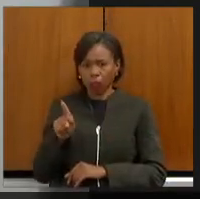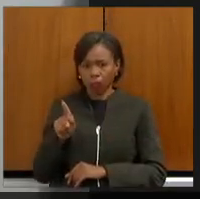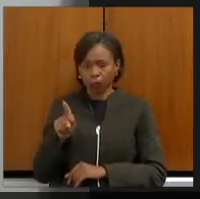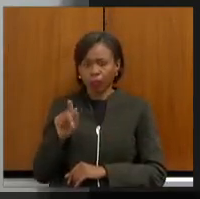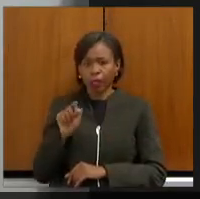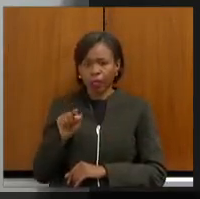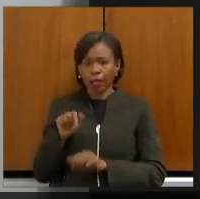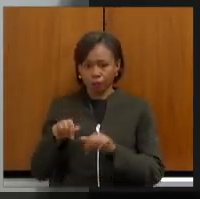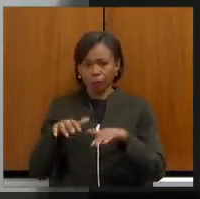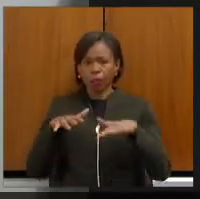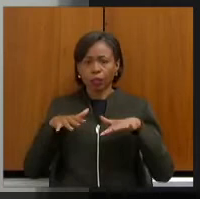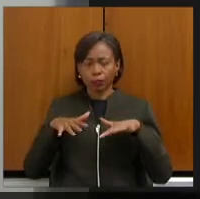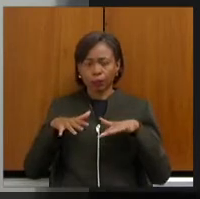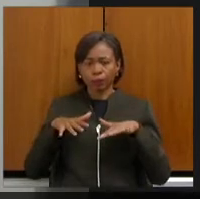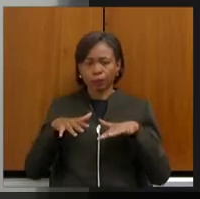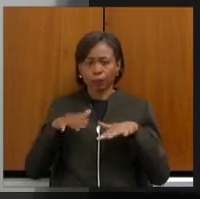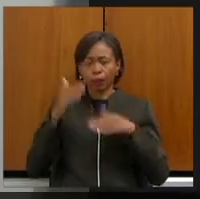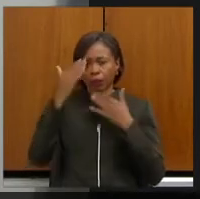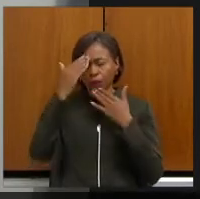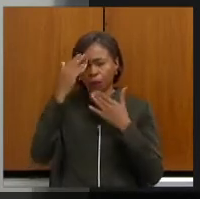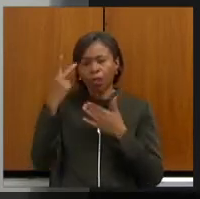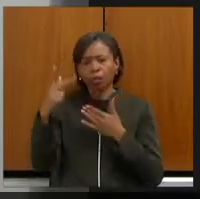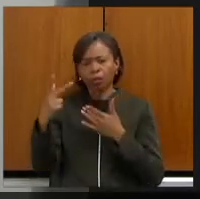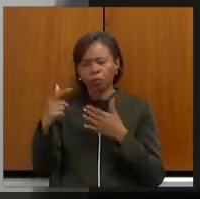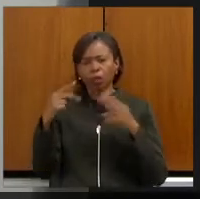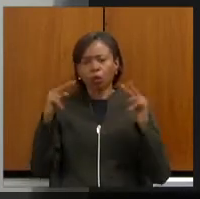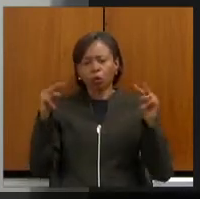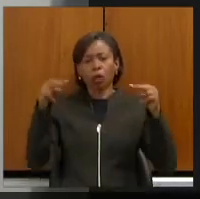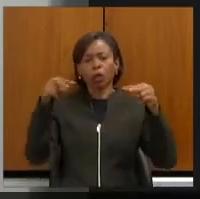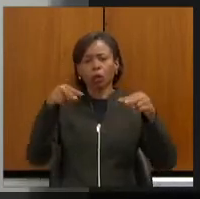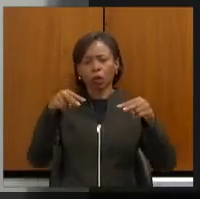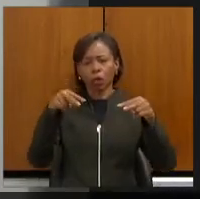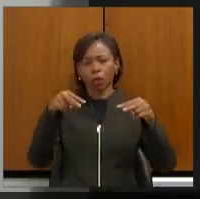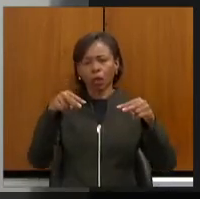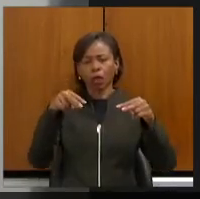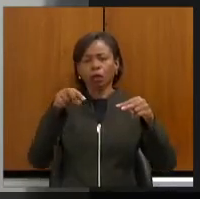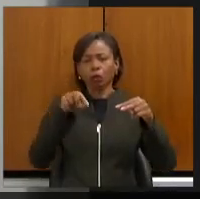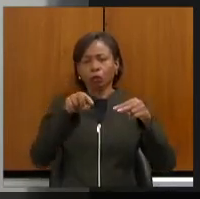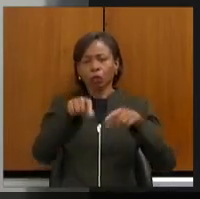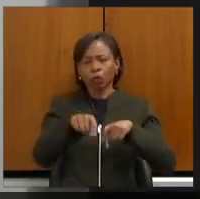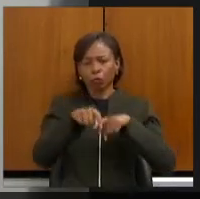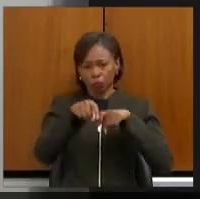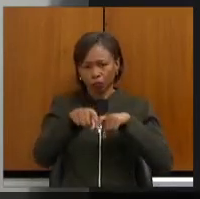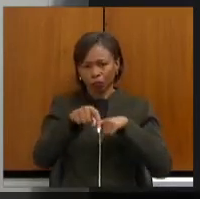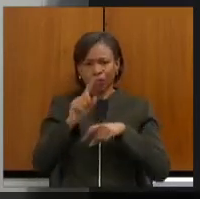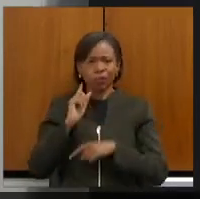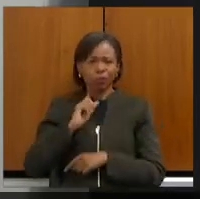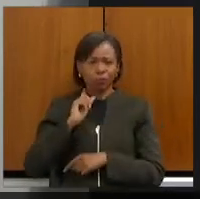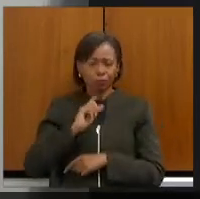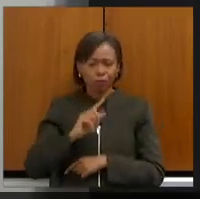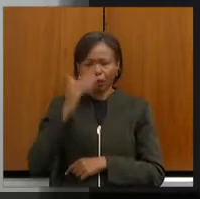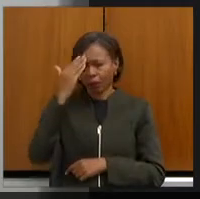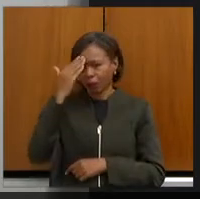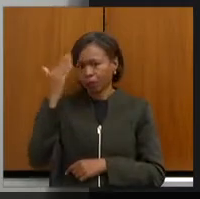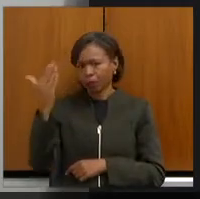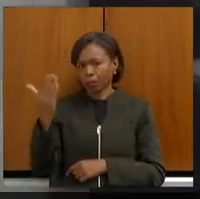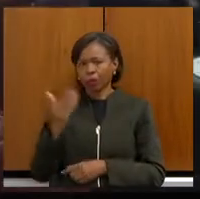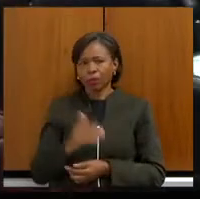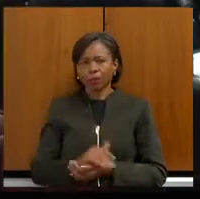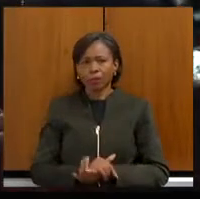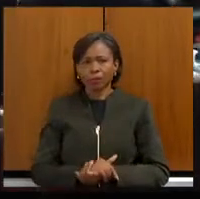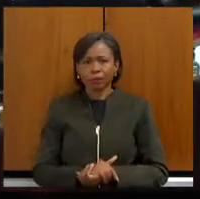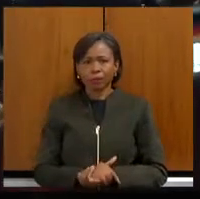Viva por esse olhar essa atenção para o interior de Minas Gerais obrigada a deputada